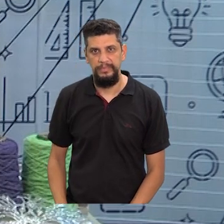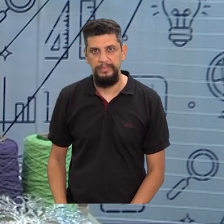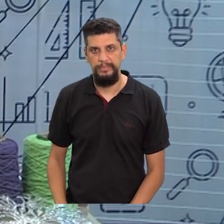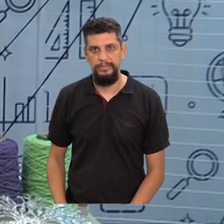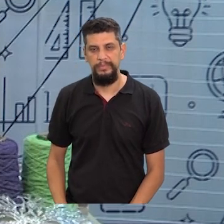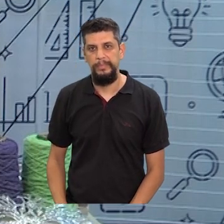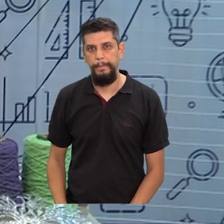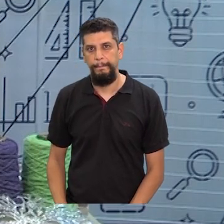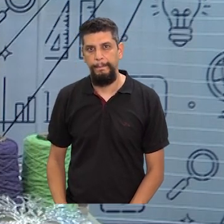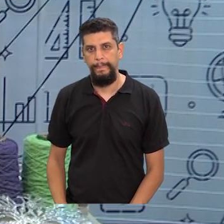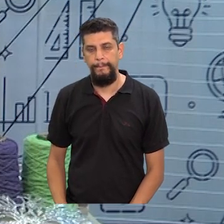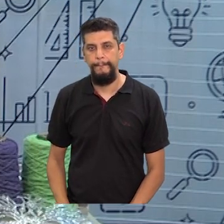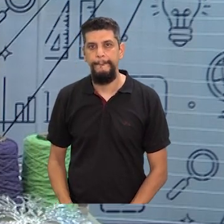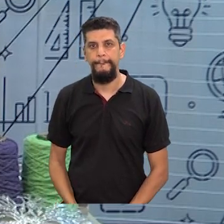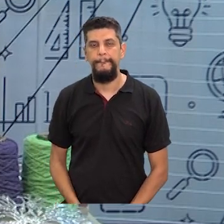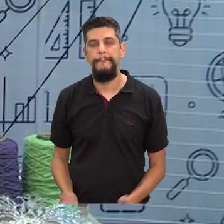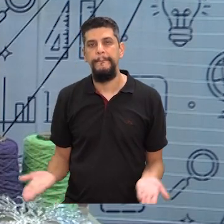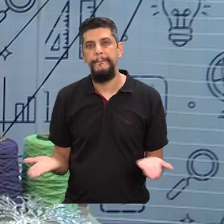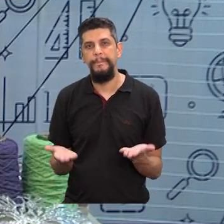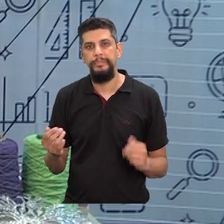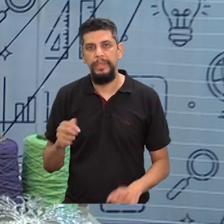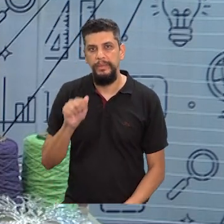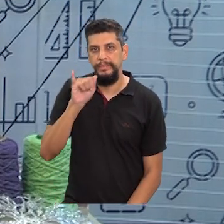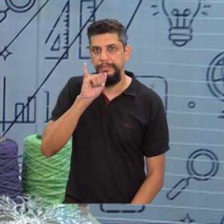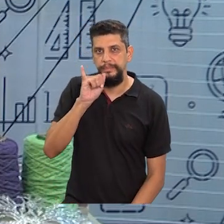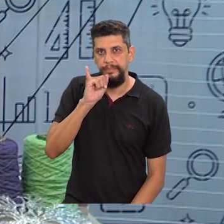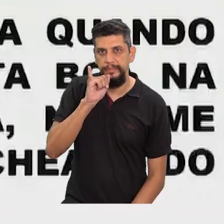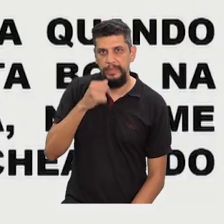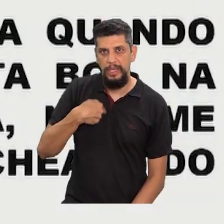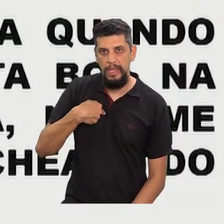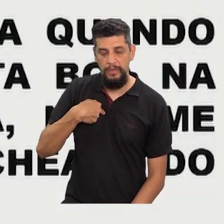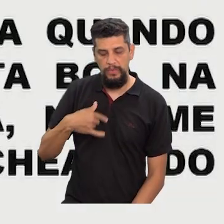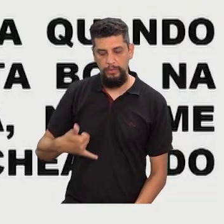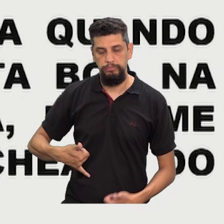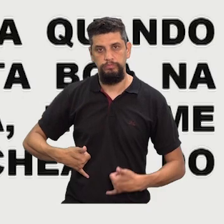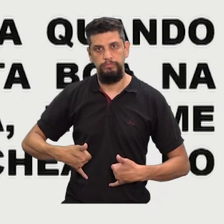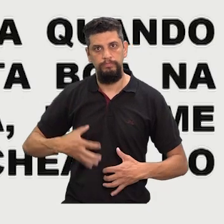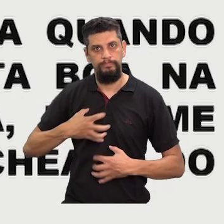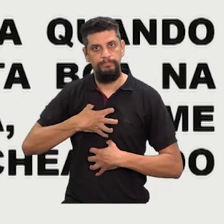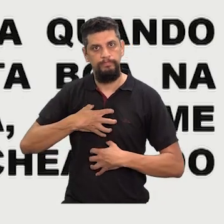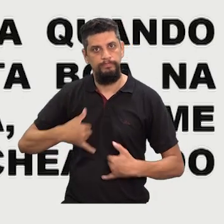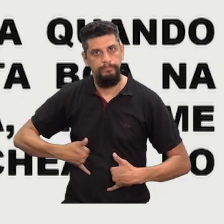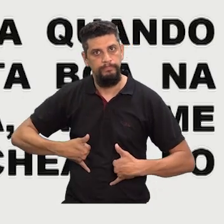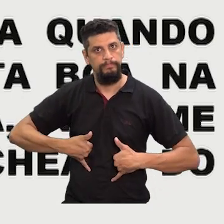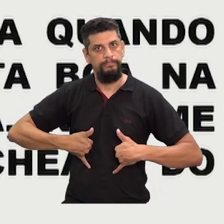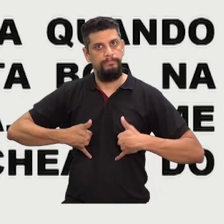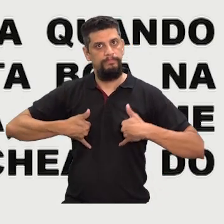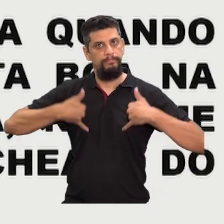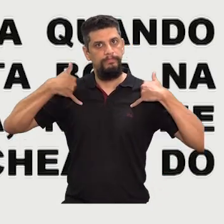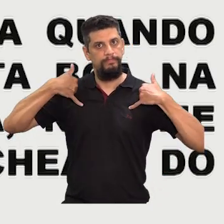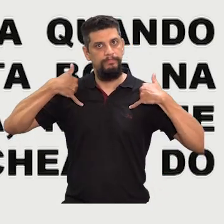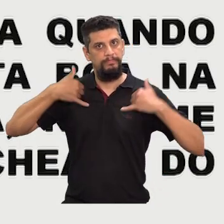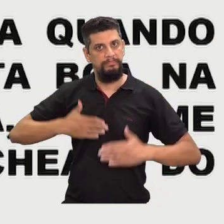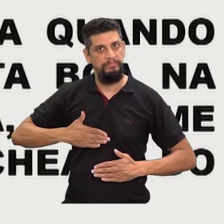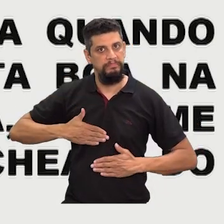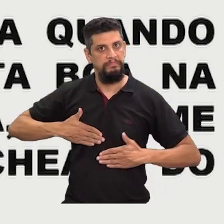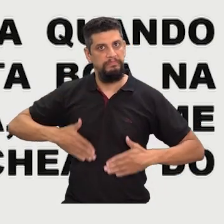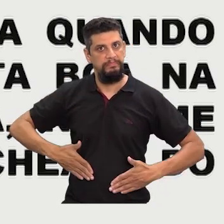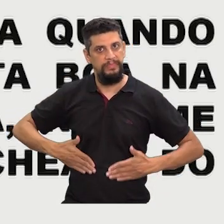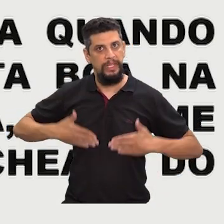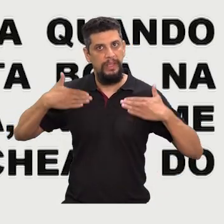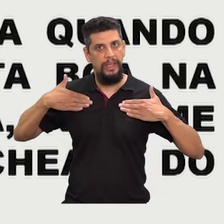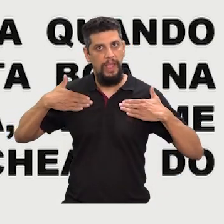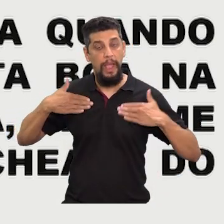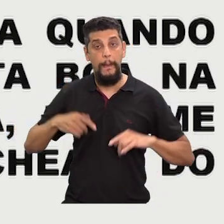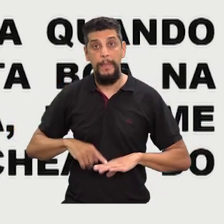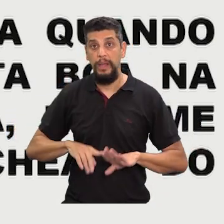acaba ficando um pouco metido, né? Enfim. Então, olha lá, um exemplo. Eu fico orgulhosa quando estudo bastante e tiro nota boa na